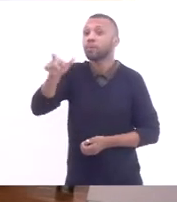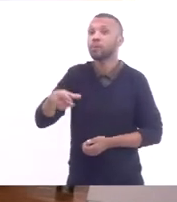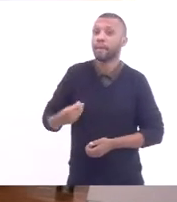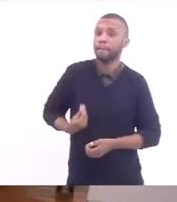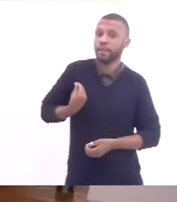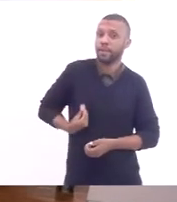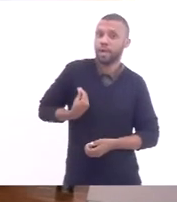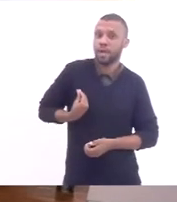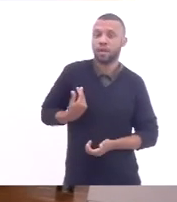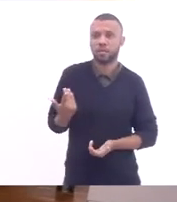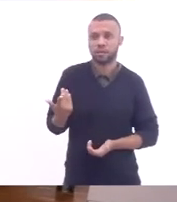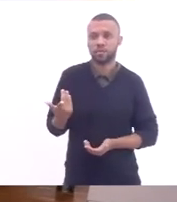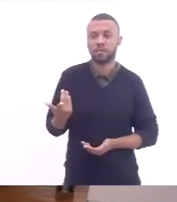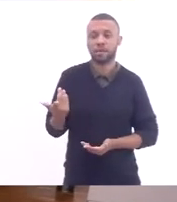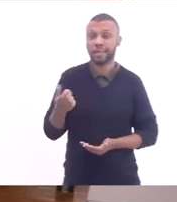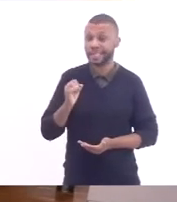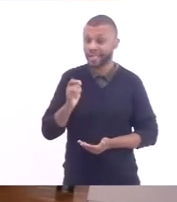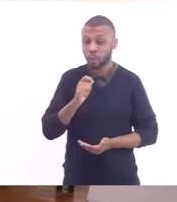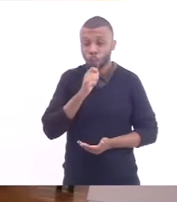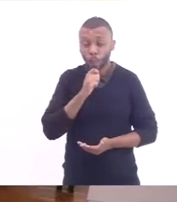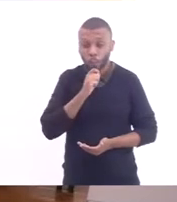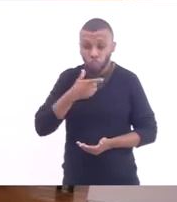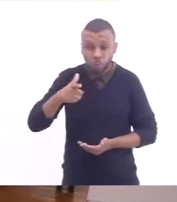A senhora ali, eu não tenho o nome.